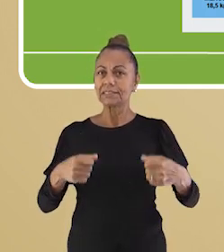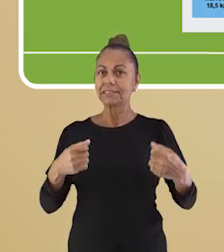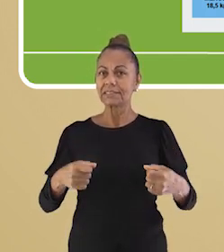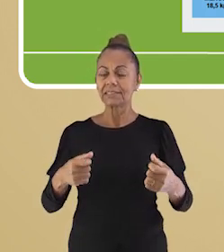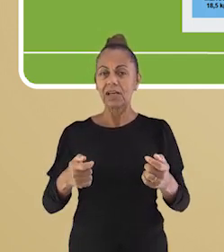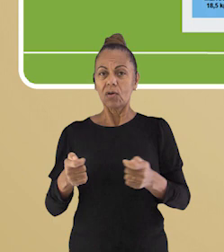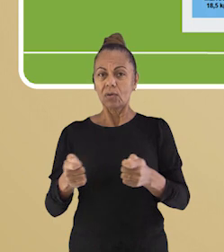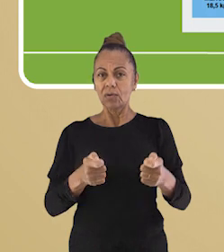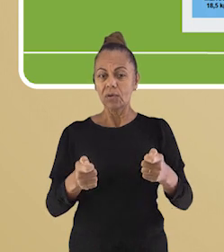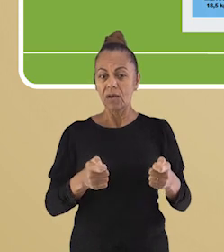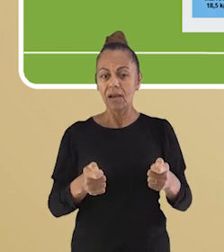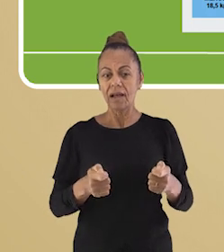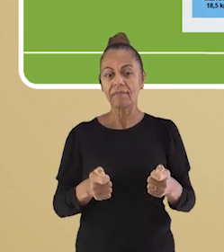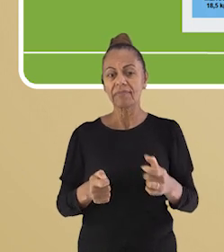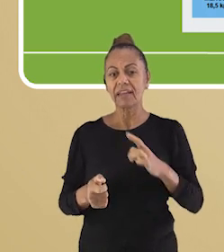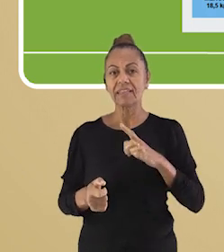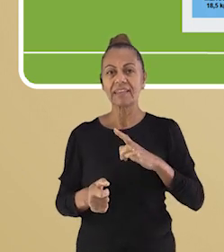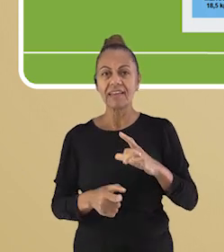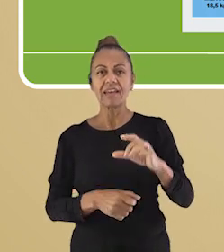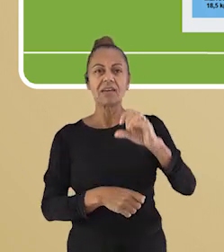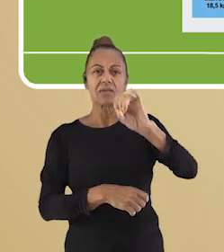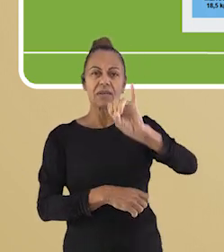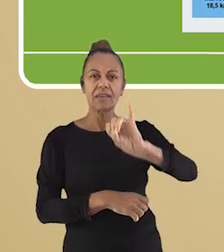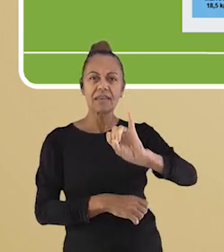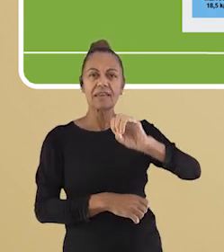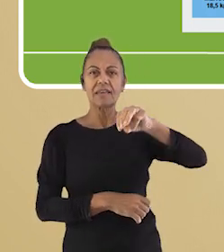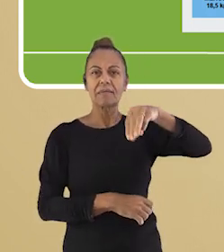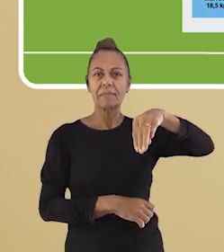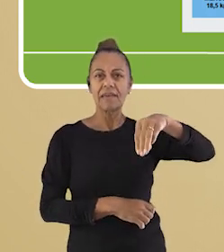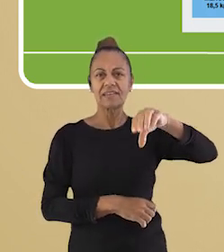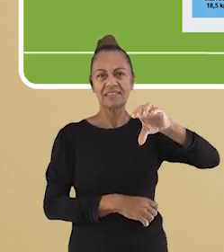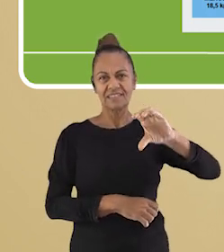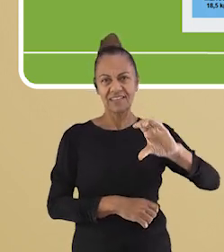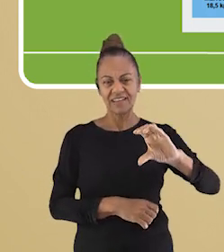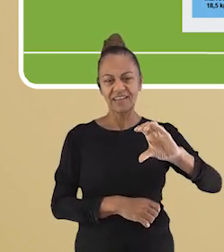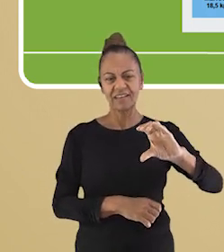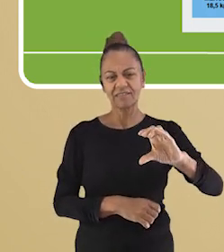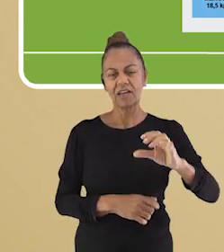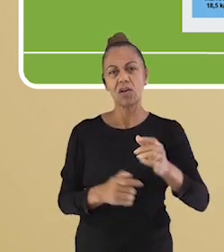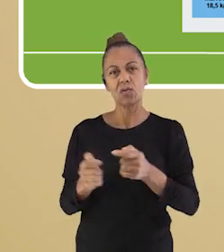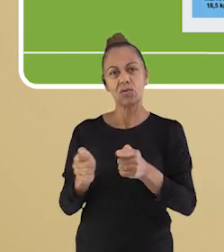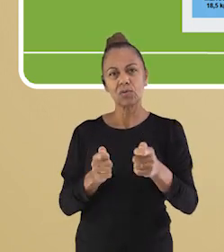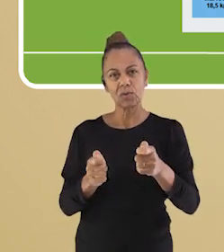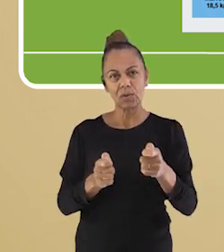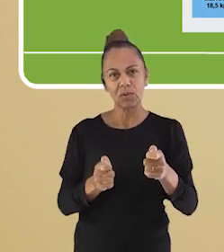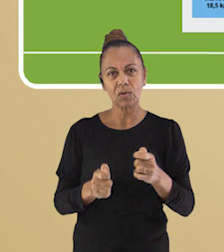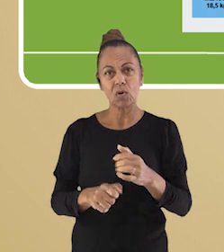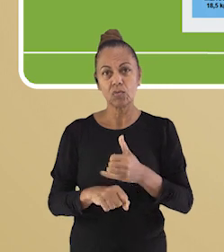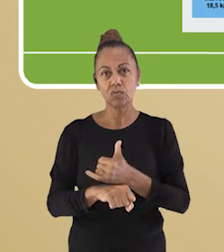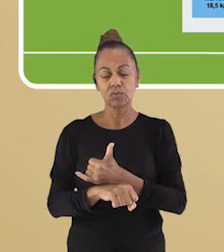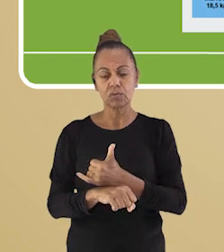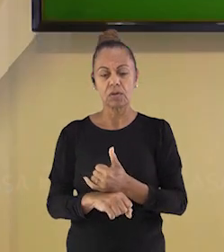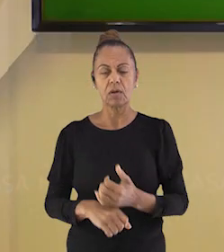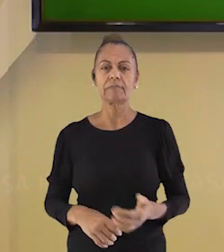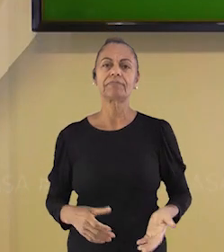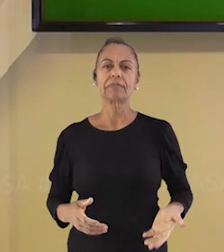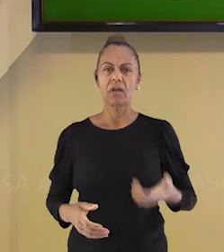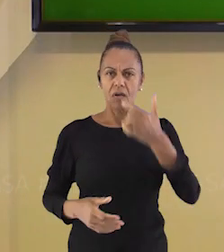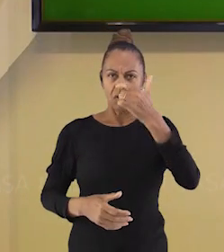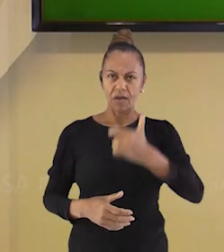você está acima do peso ou obeso é por meio do cálculo do Índice de Massa Corpórea, o IMC.